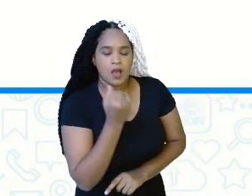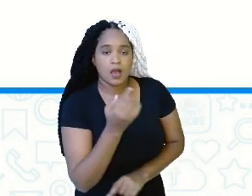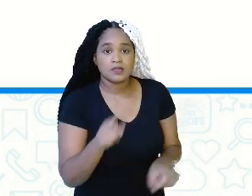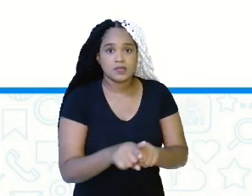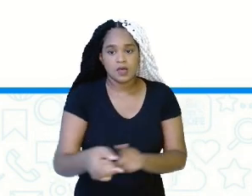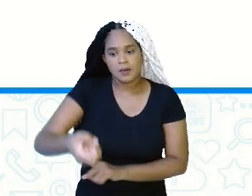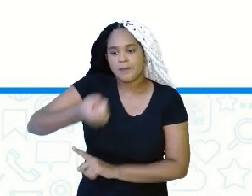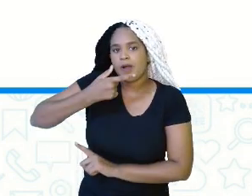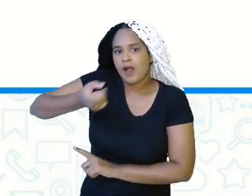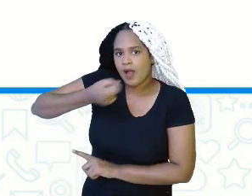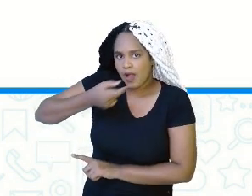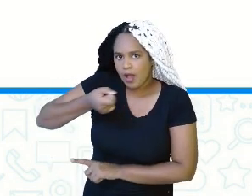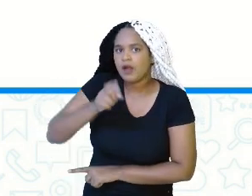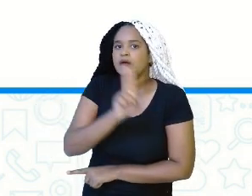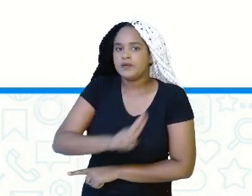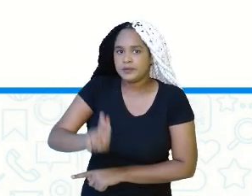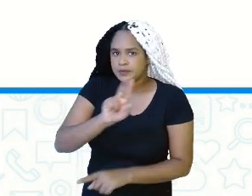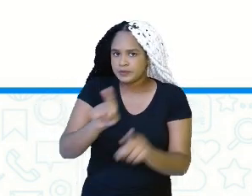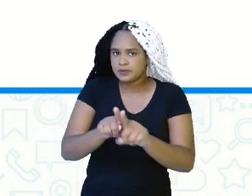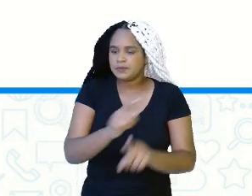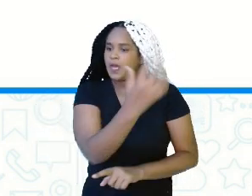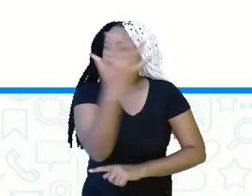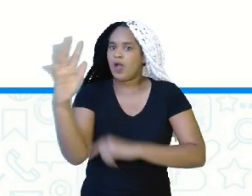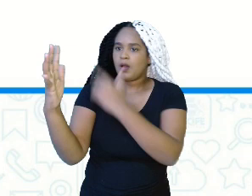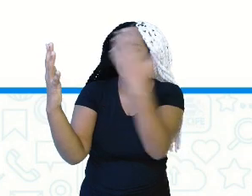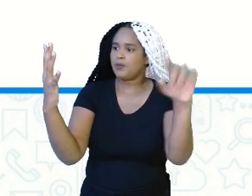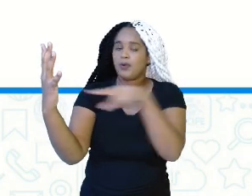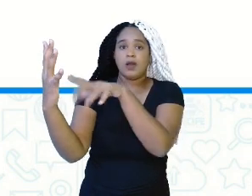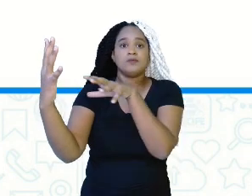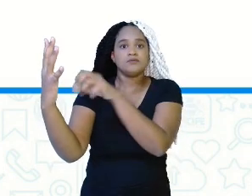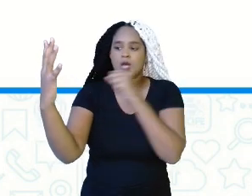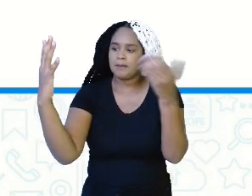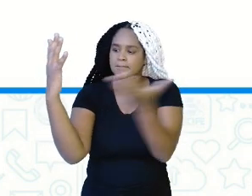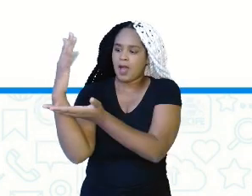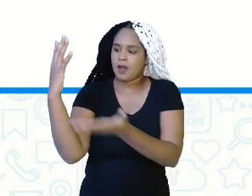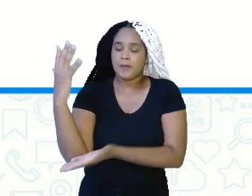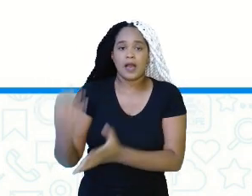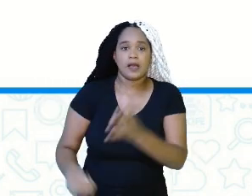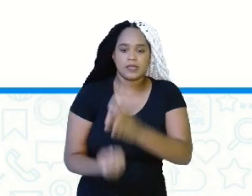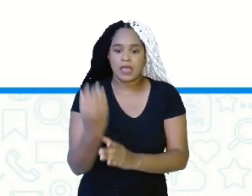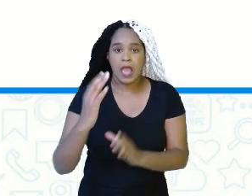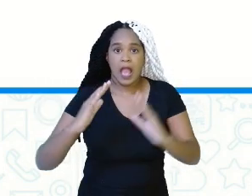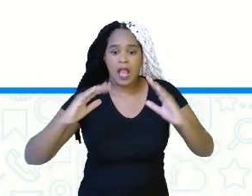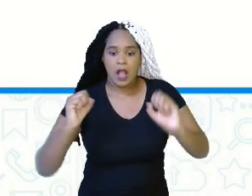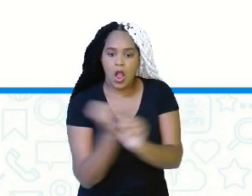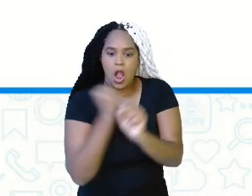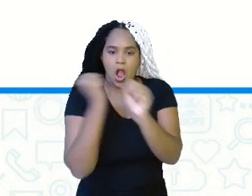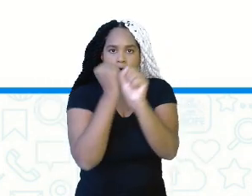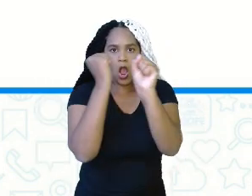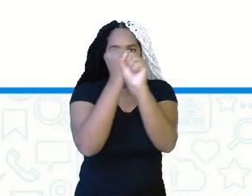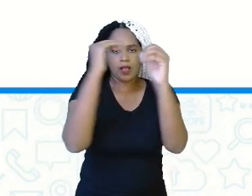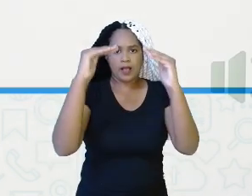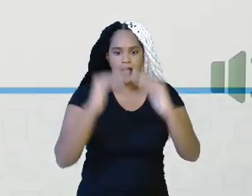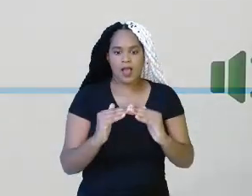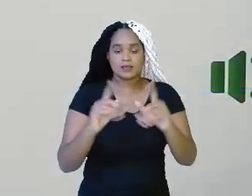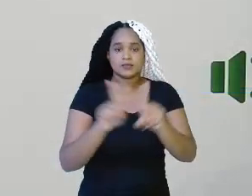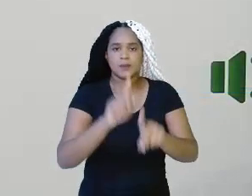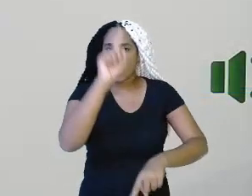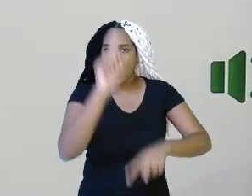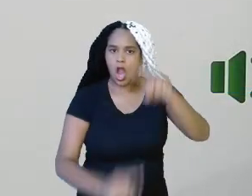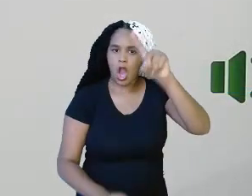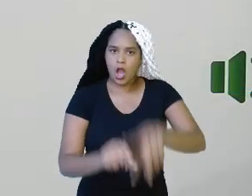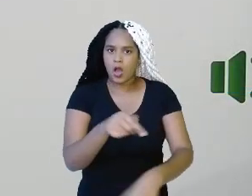medicamentos. E também usam a vegetação para construir casas e fazer objetos do cotidiano.